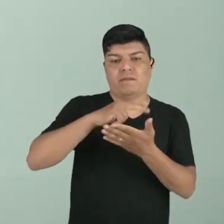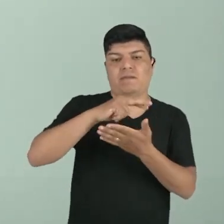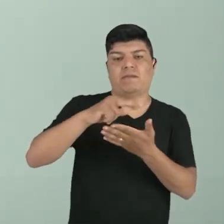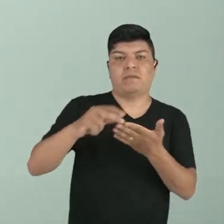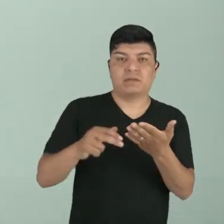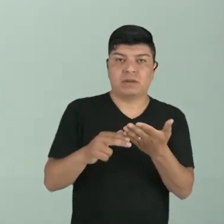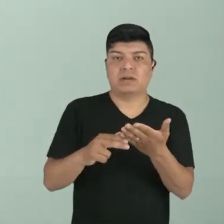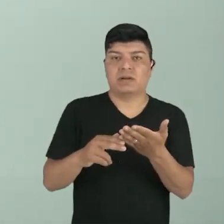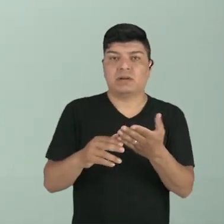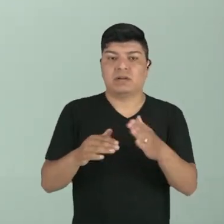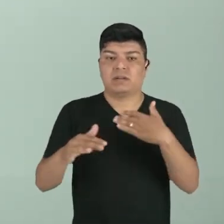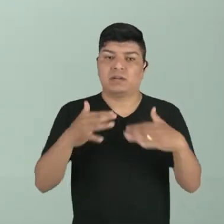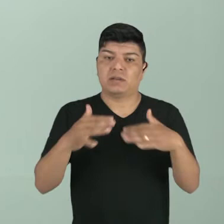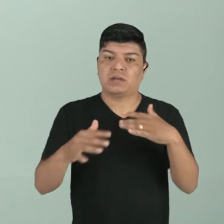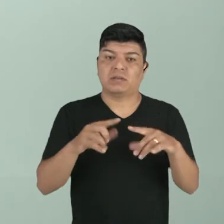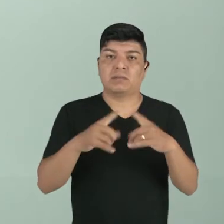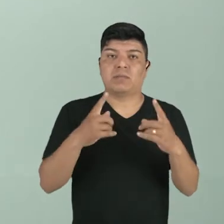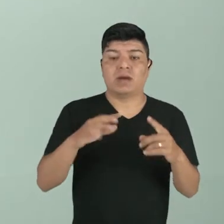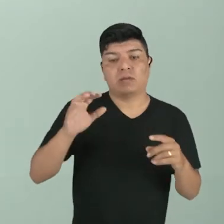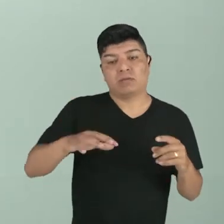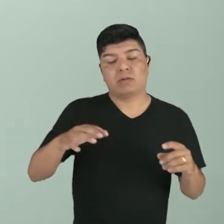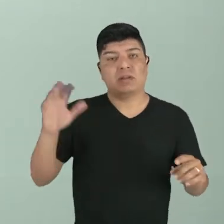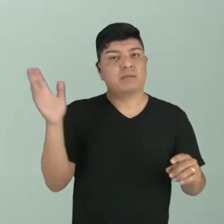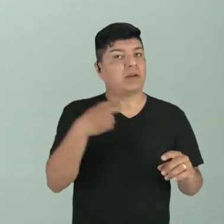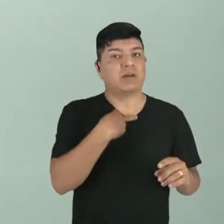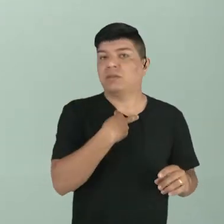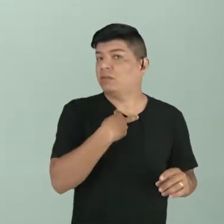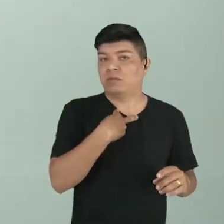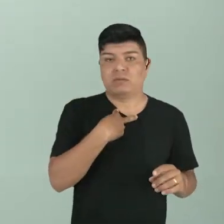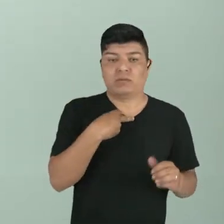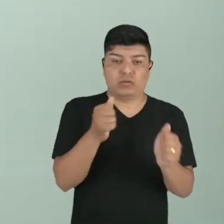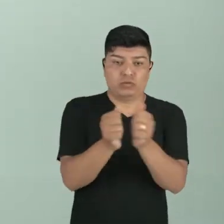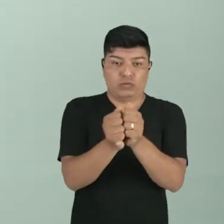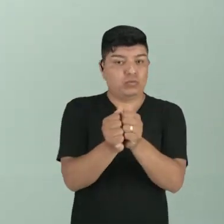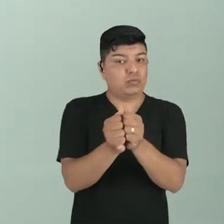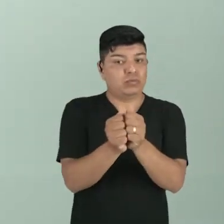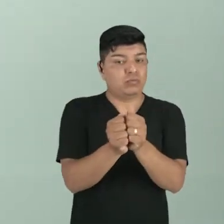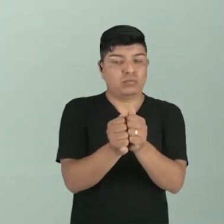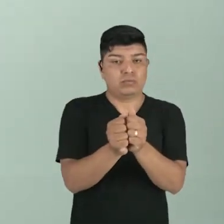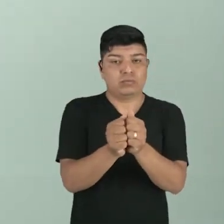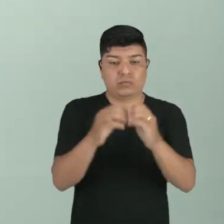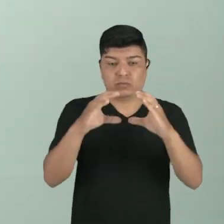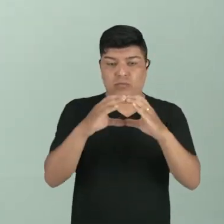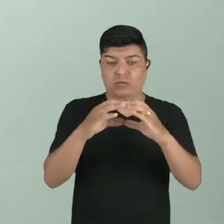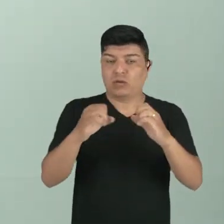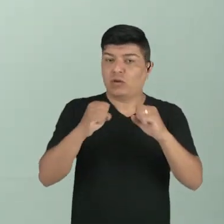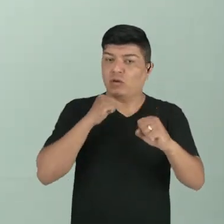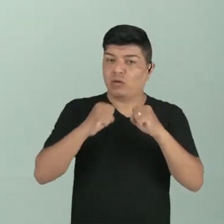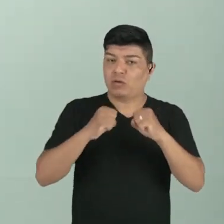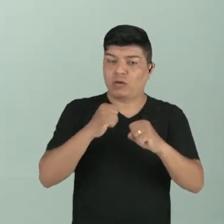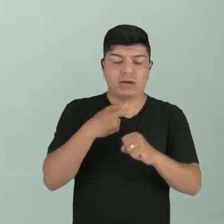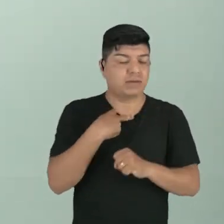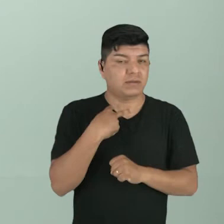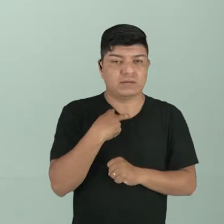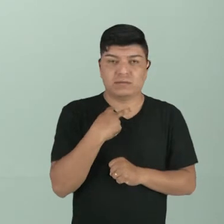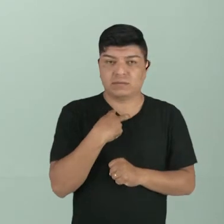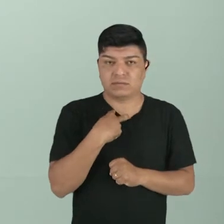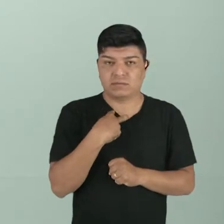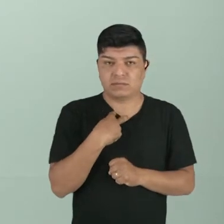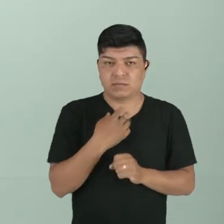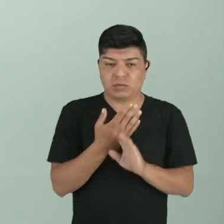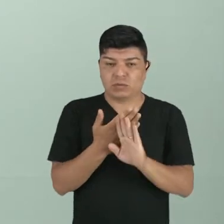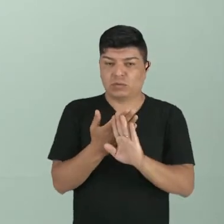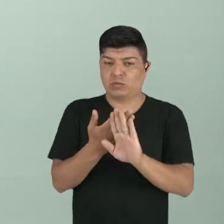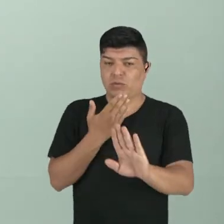as vezes né Você está se deslocando e não mandei para você não pode sair agarrado com a bola não pode sair correndo agarrado com a bola por